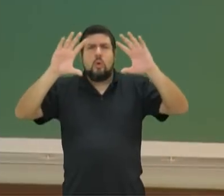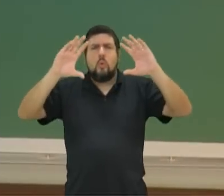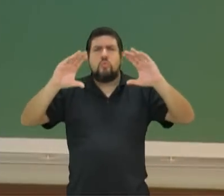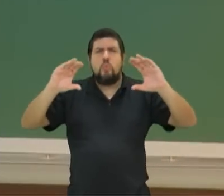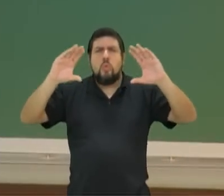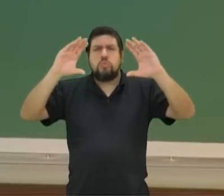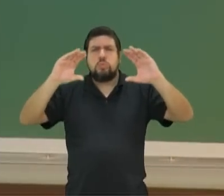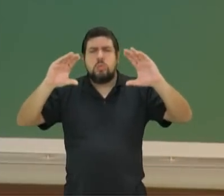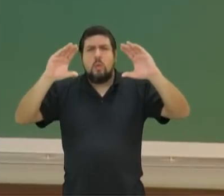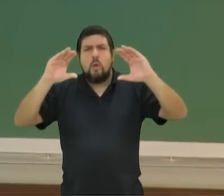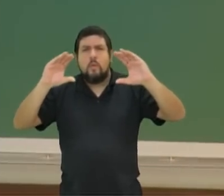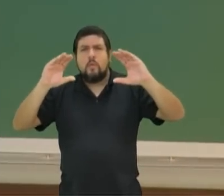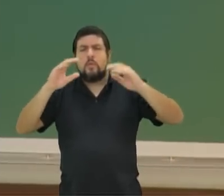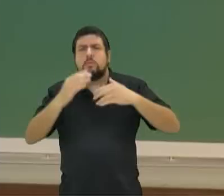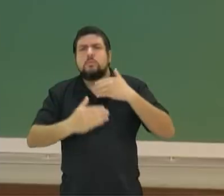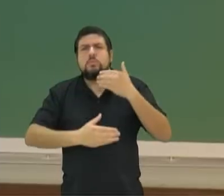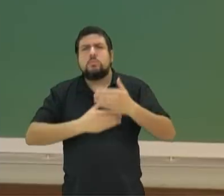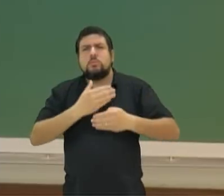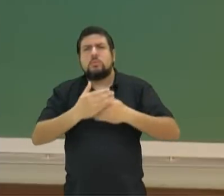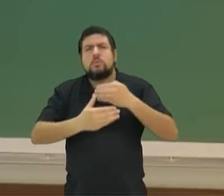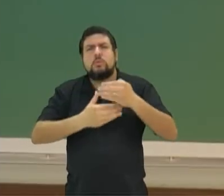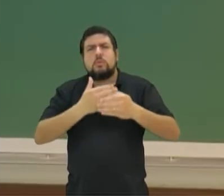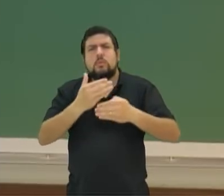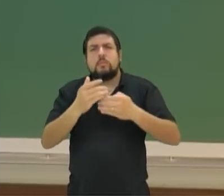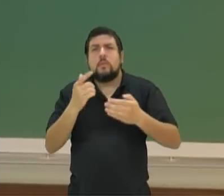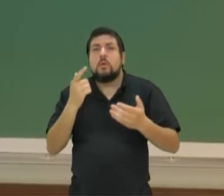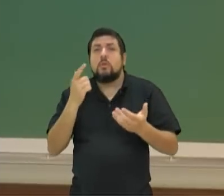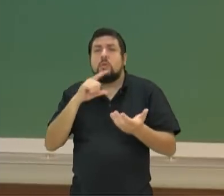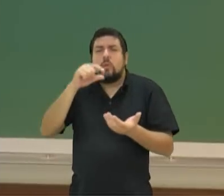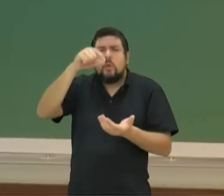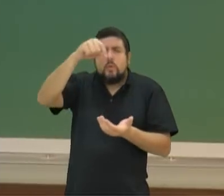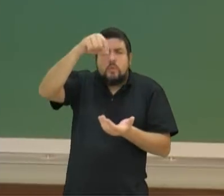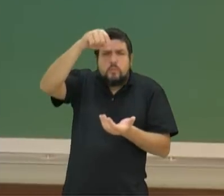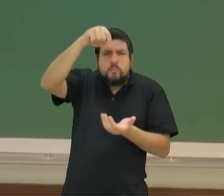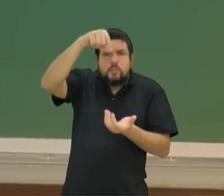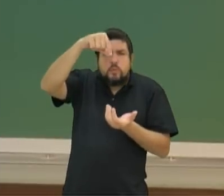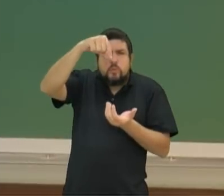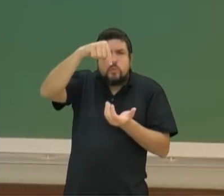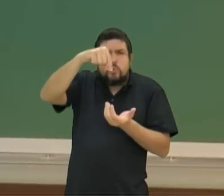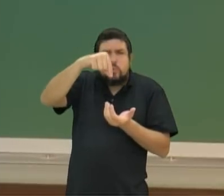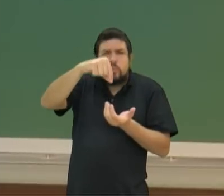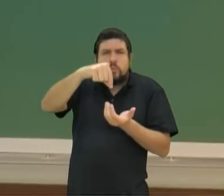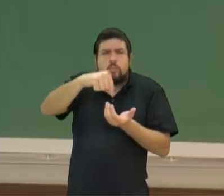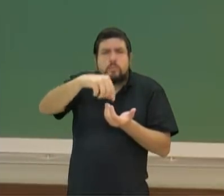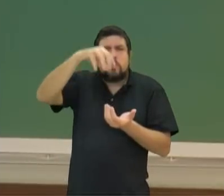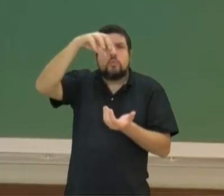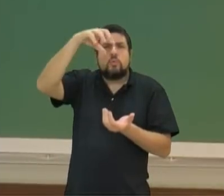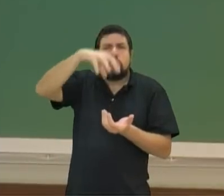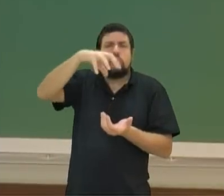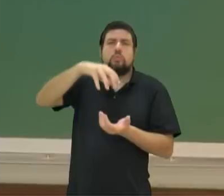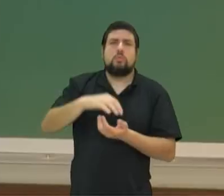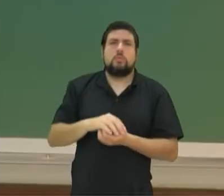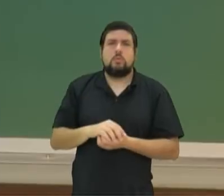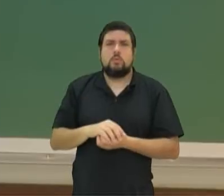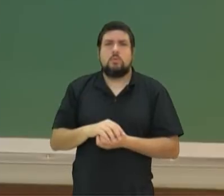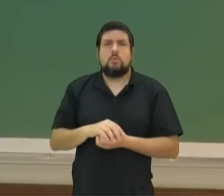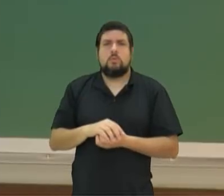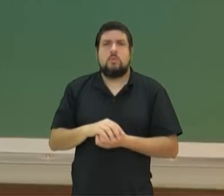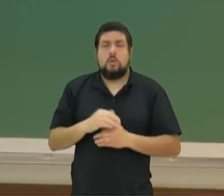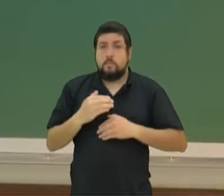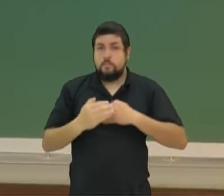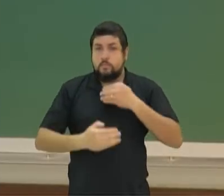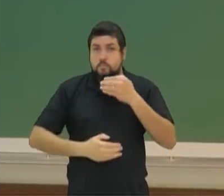conseguir condensar, virar uma gotinha e cair no solo. Quando esse processo